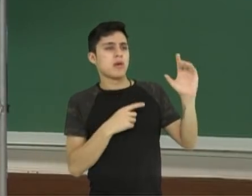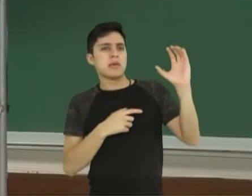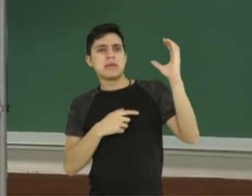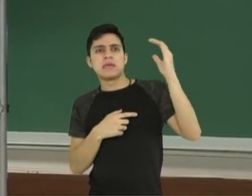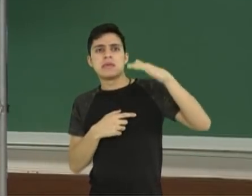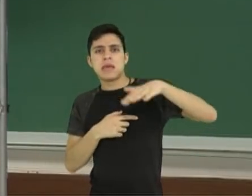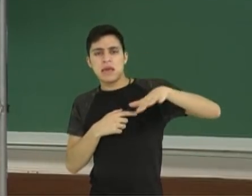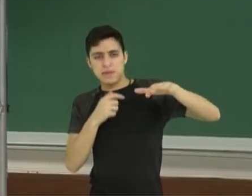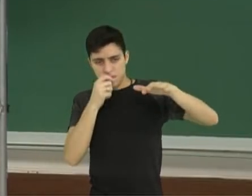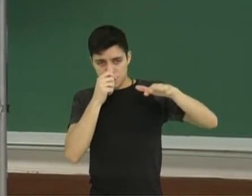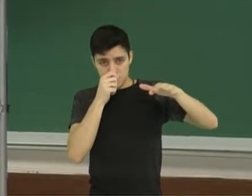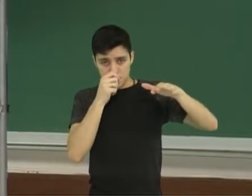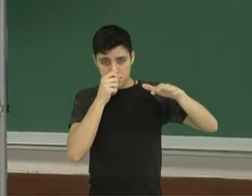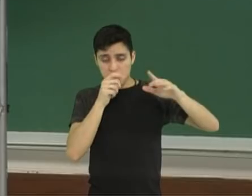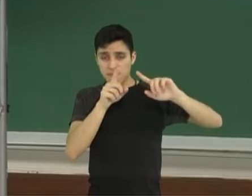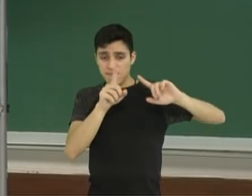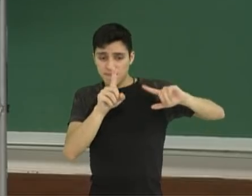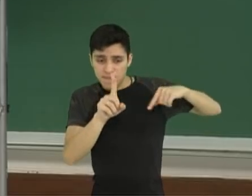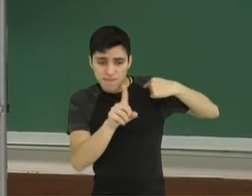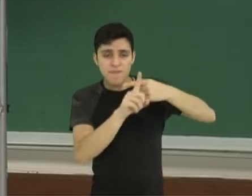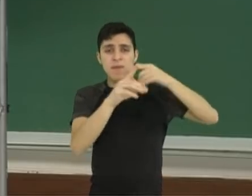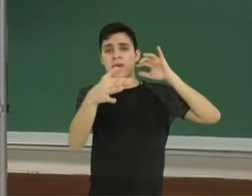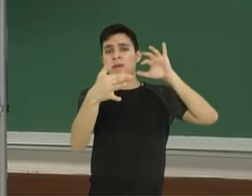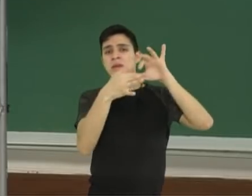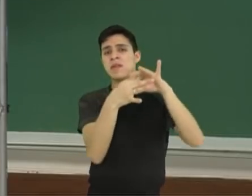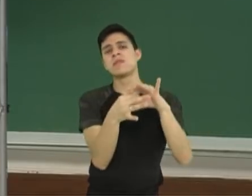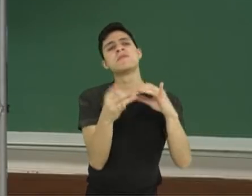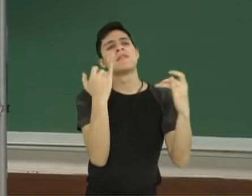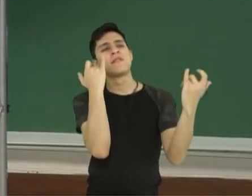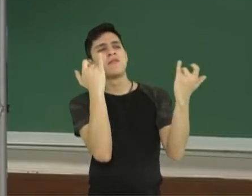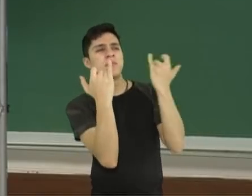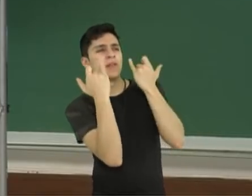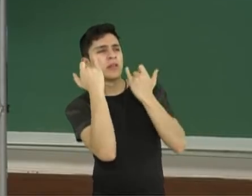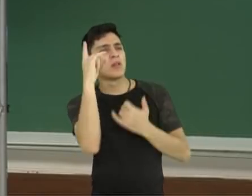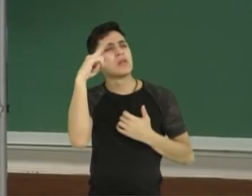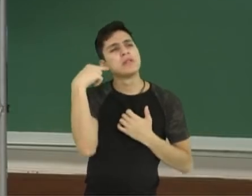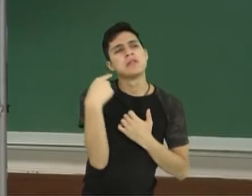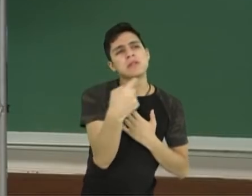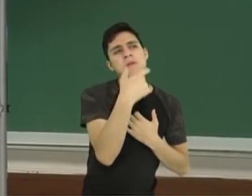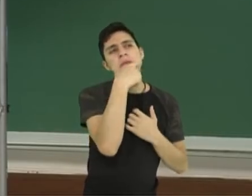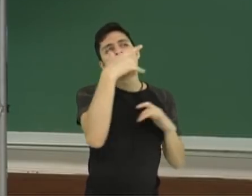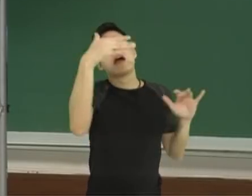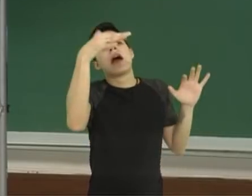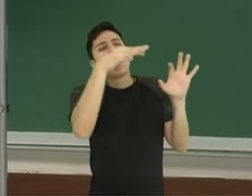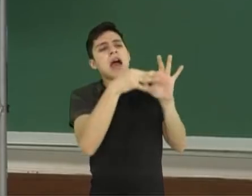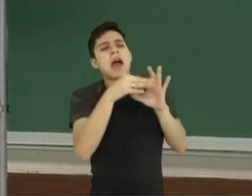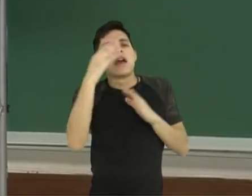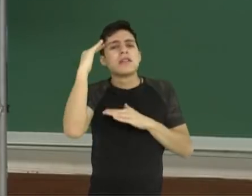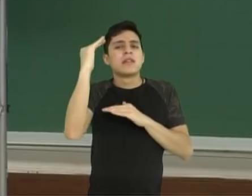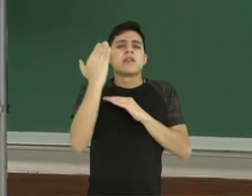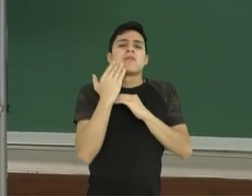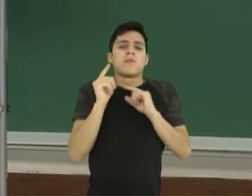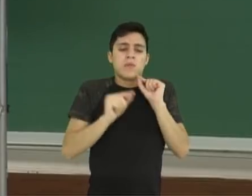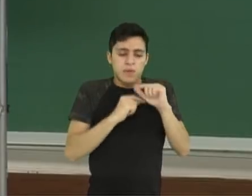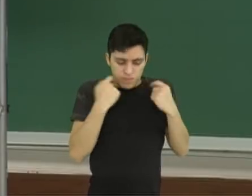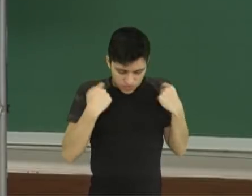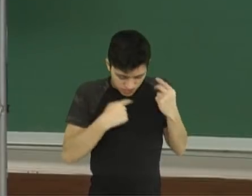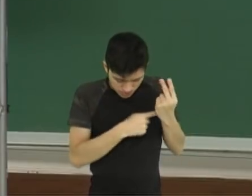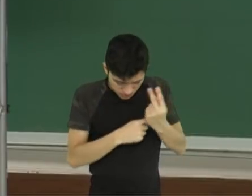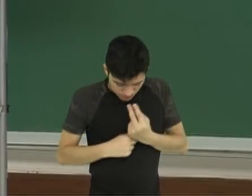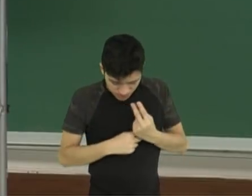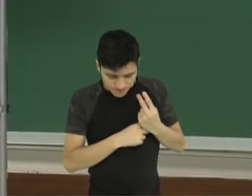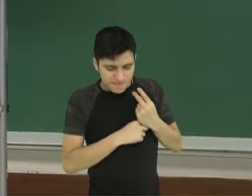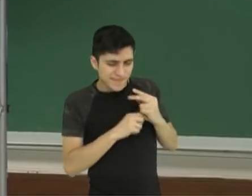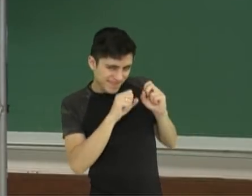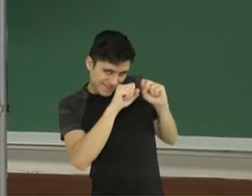do dia a dia para a gente entender a importância desse sistema, da gente se cuidar e cuidar dos outros. Vamos para o terceiro